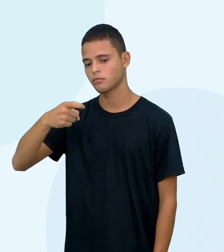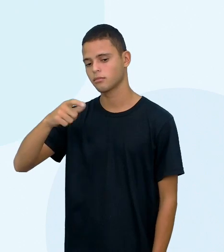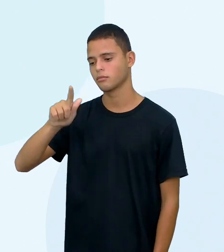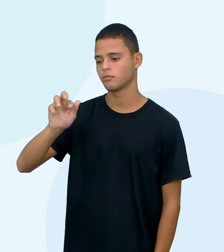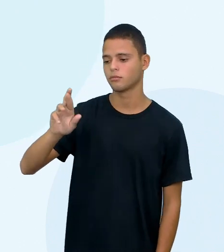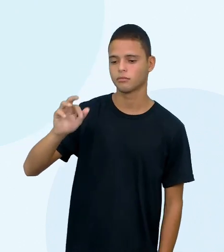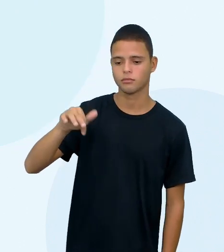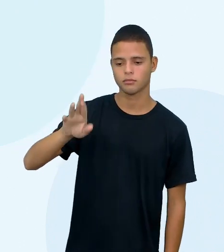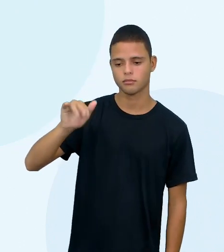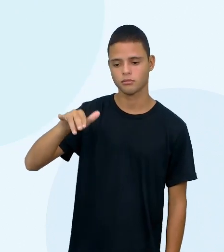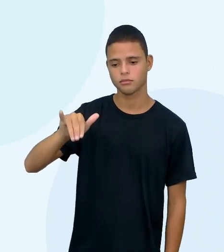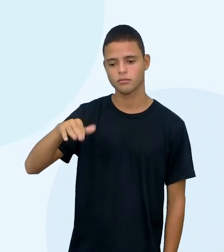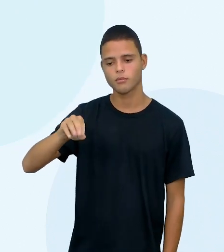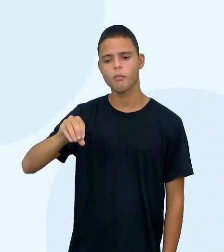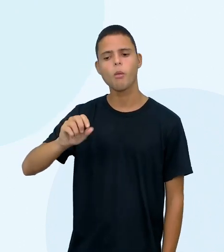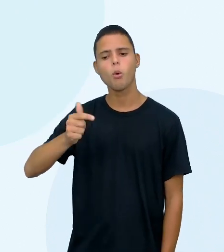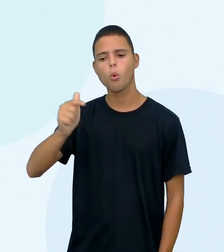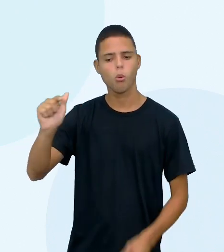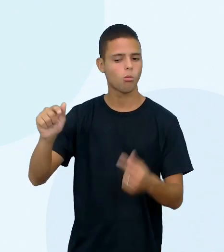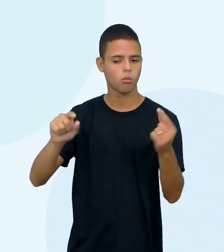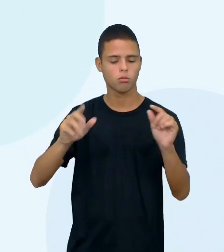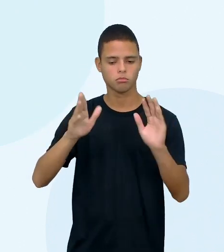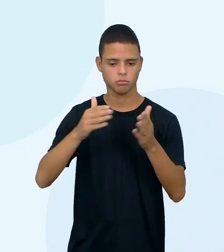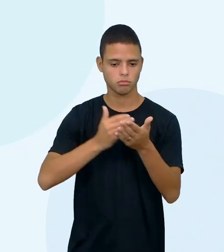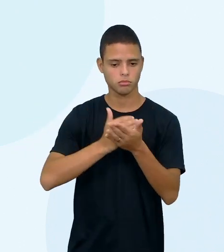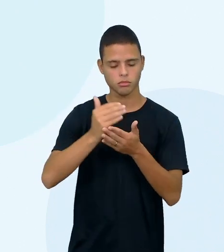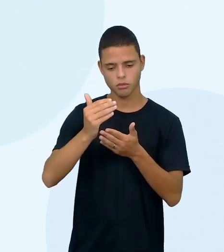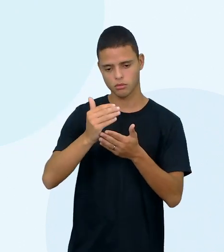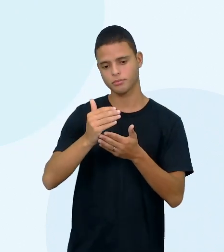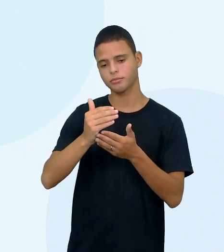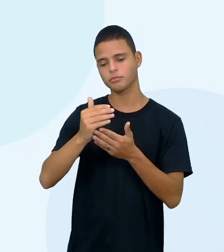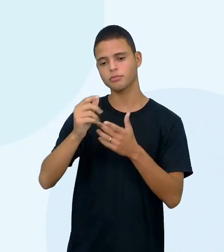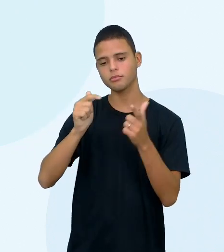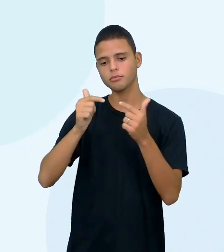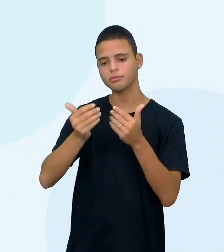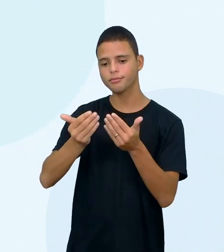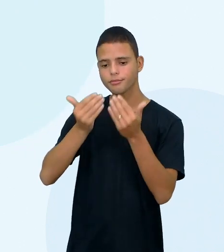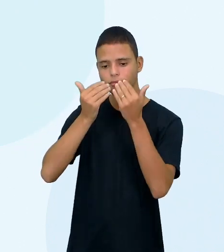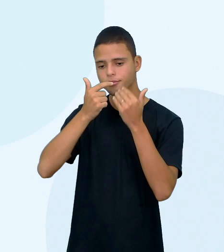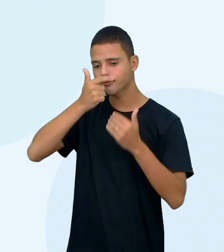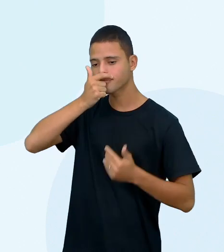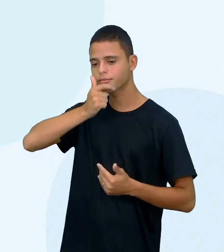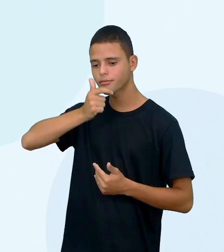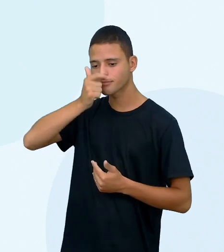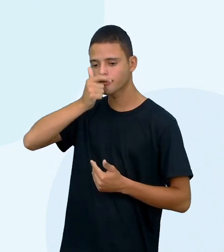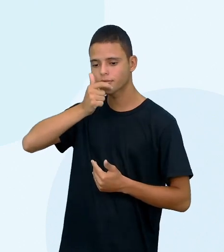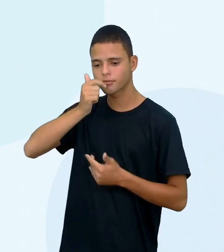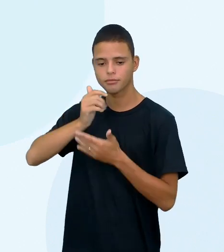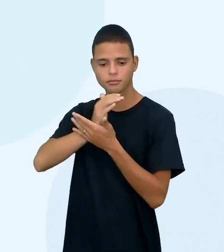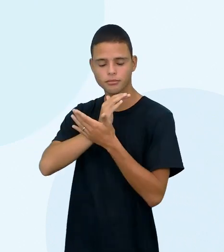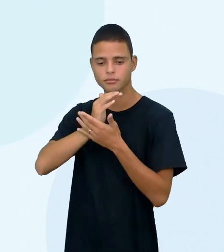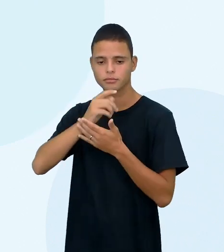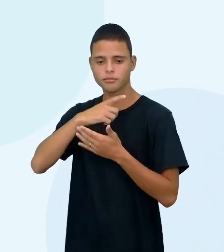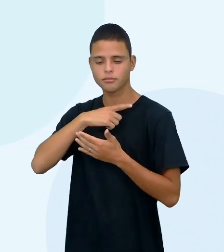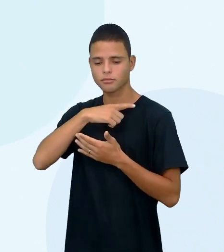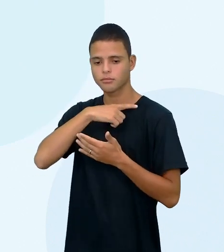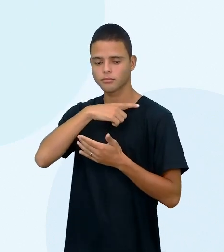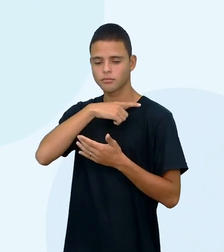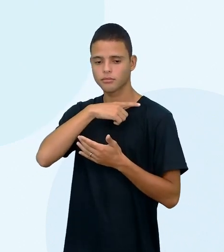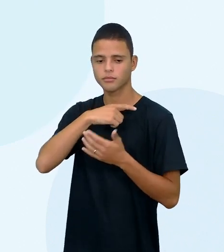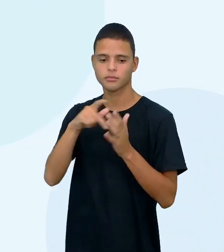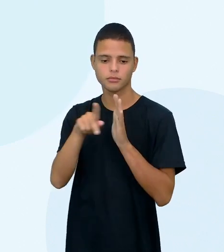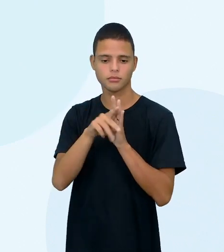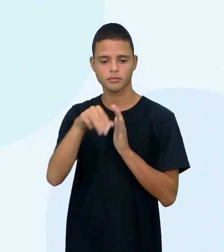já começam a atuar na nossa boca. E aí, quando essas enzimas atuam, fazendo então com que